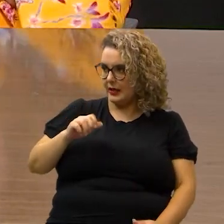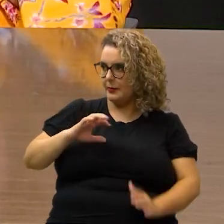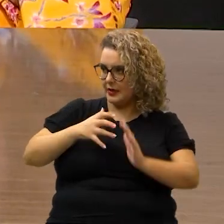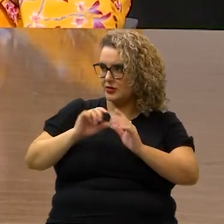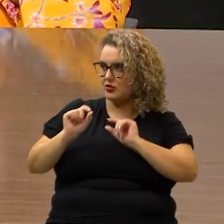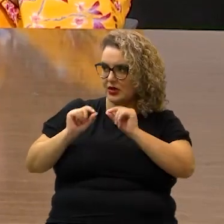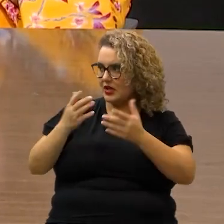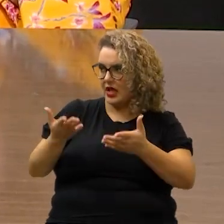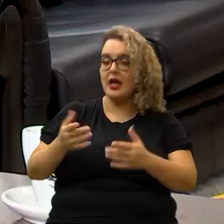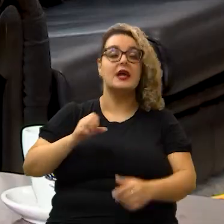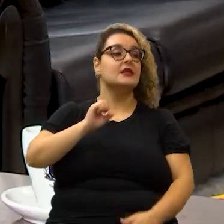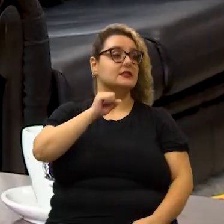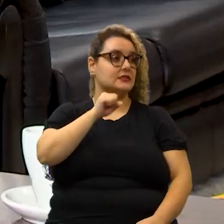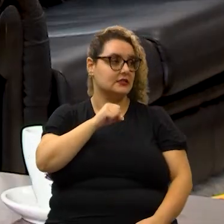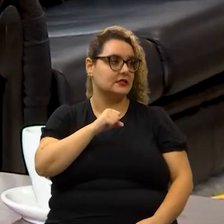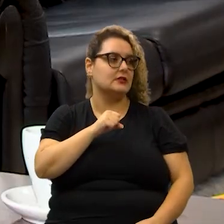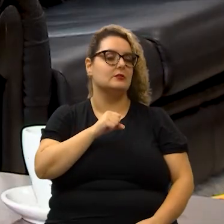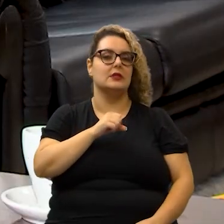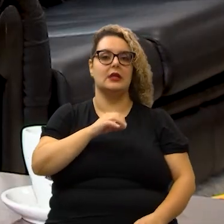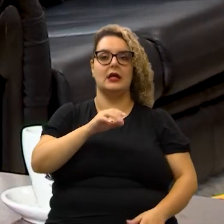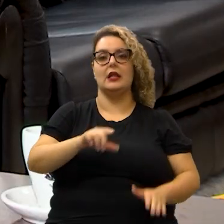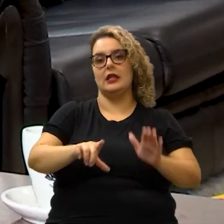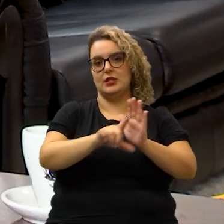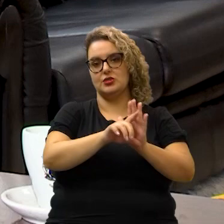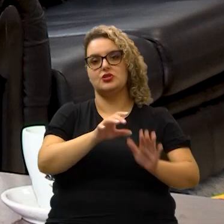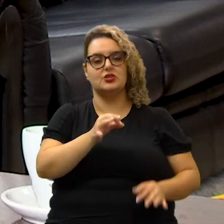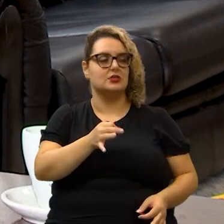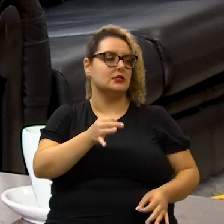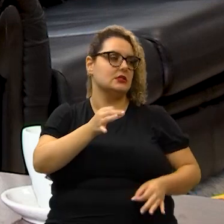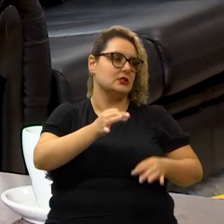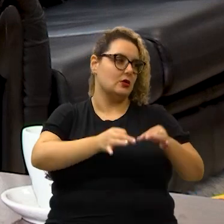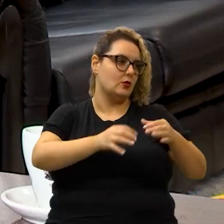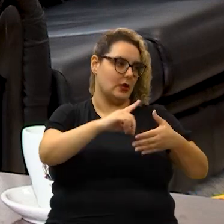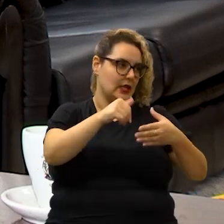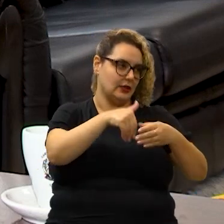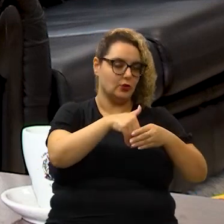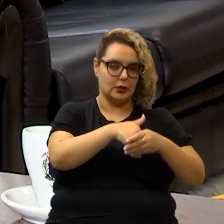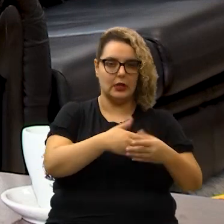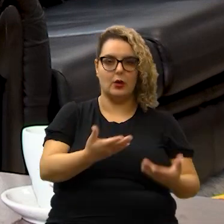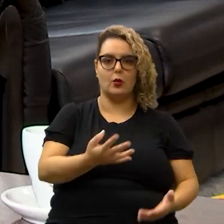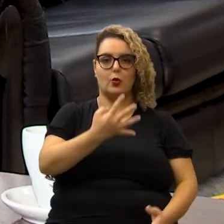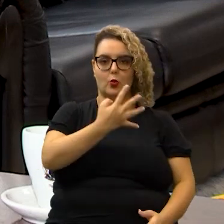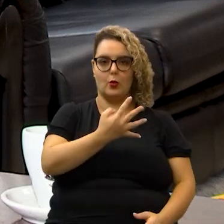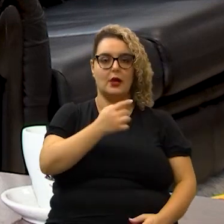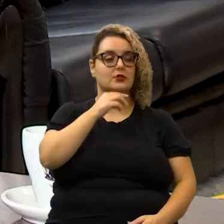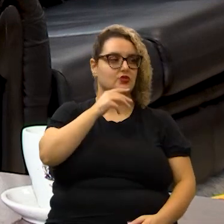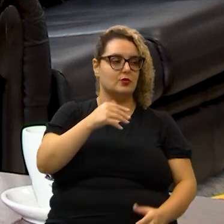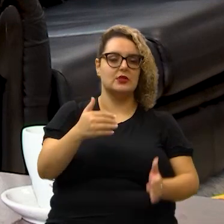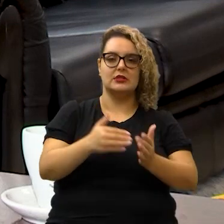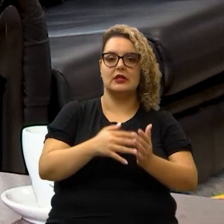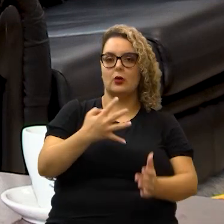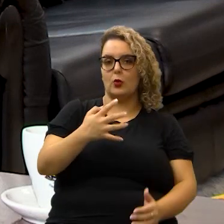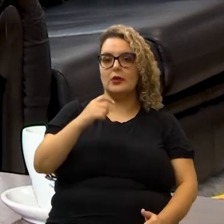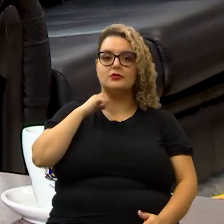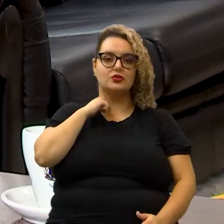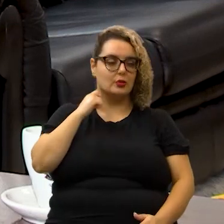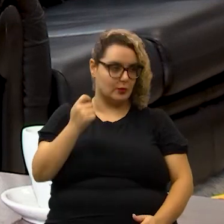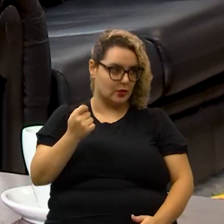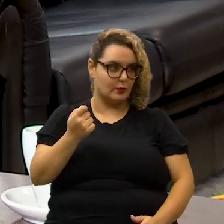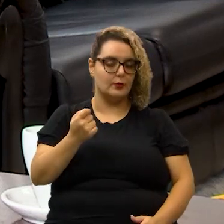legislação eleitoral. De 4 de março a 4 de abril,